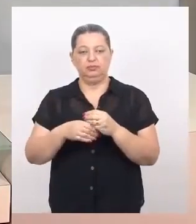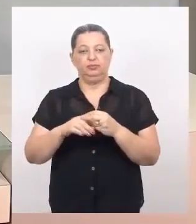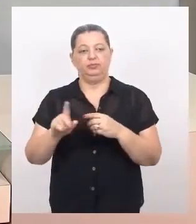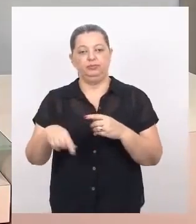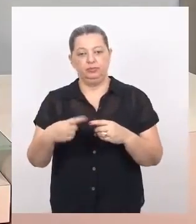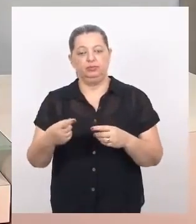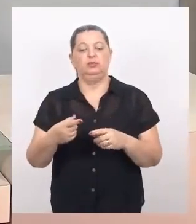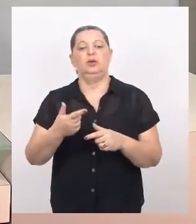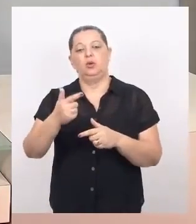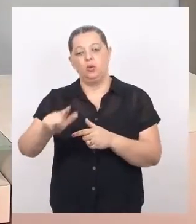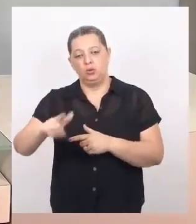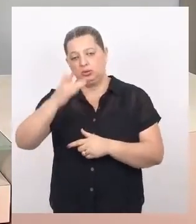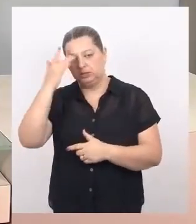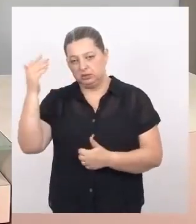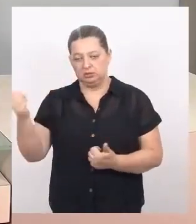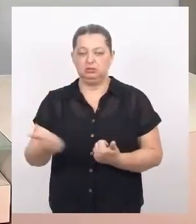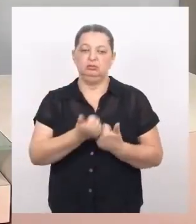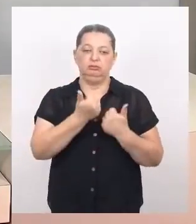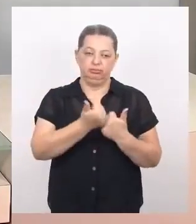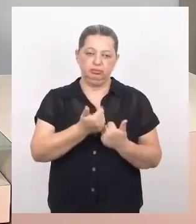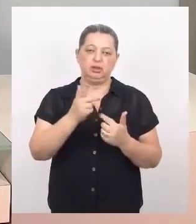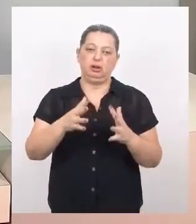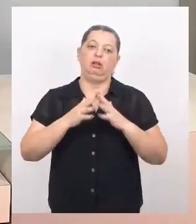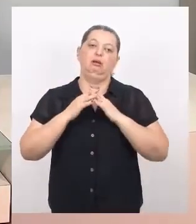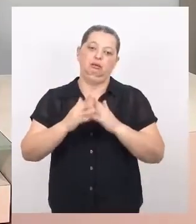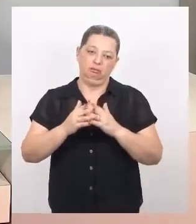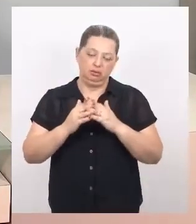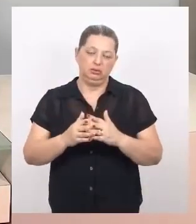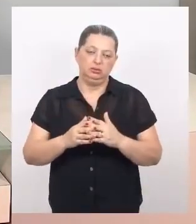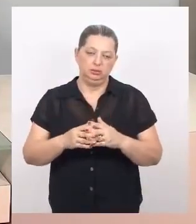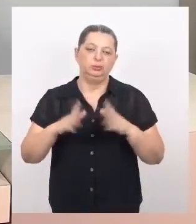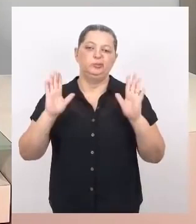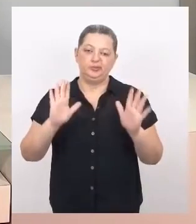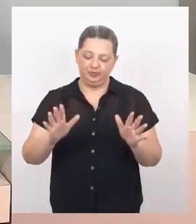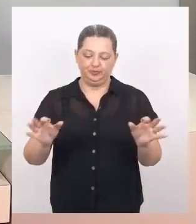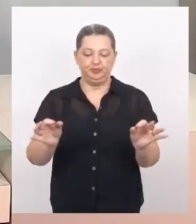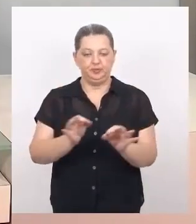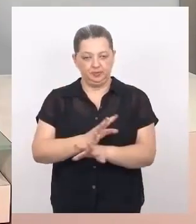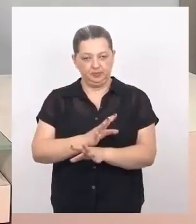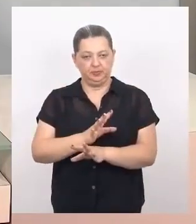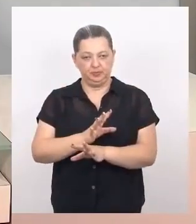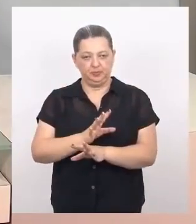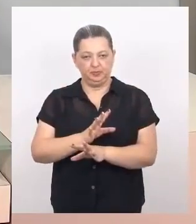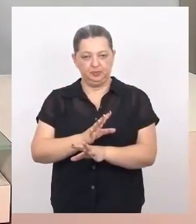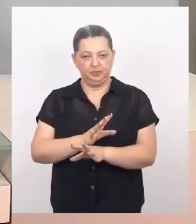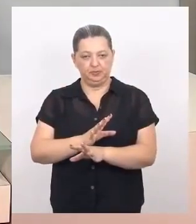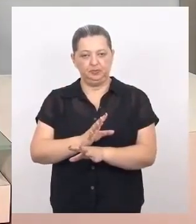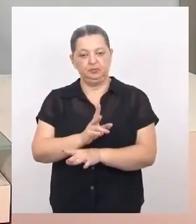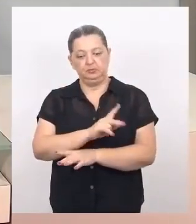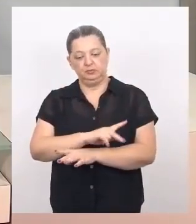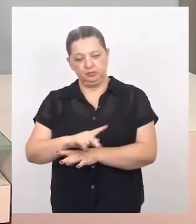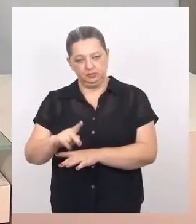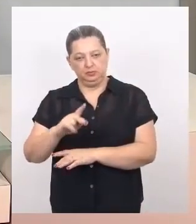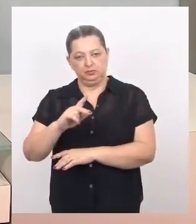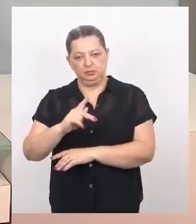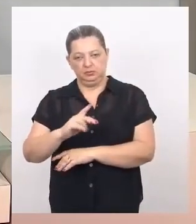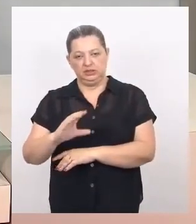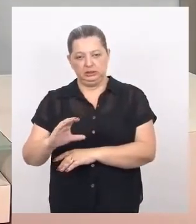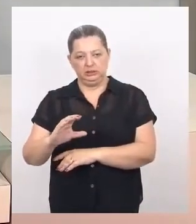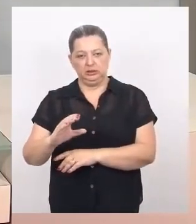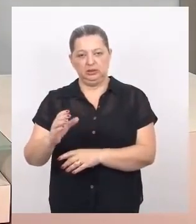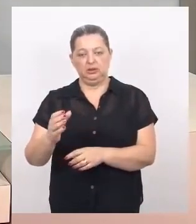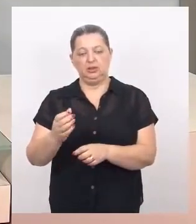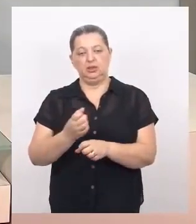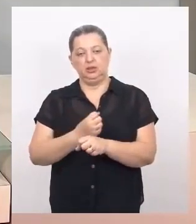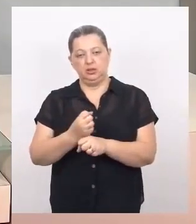que atribuir outra pessoa e fazer toda uma confusão, já faz a designação da PC da Thaís com o PC a partir de 26 de